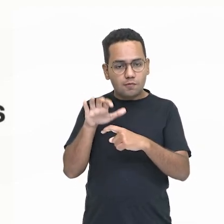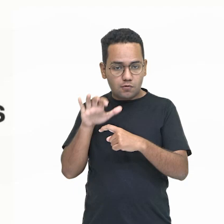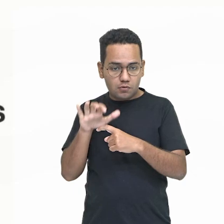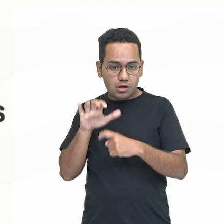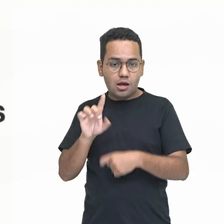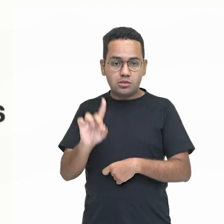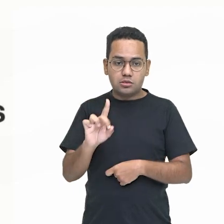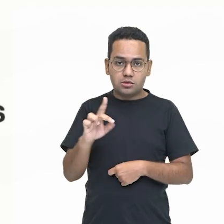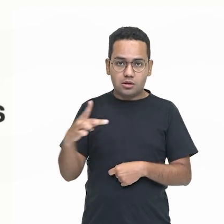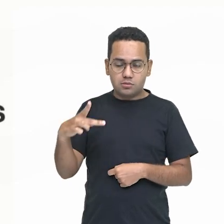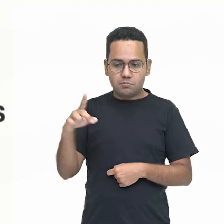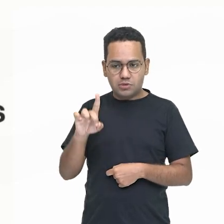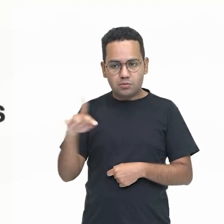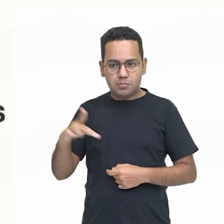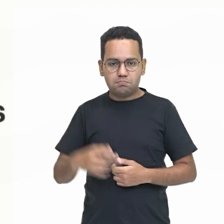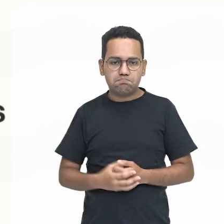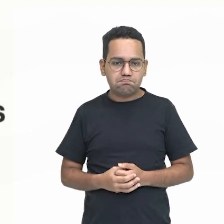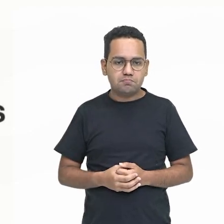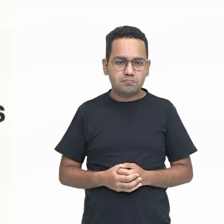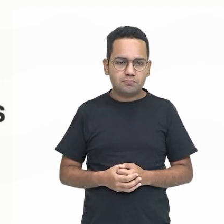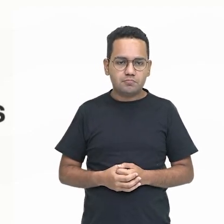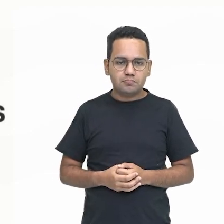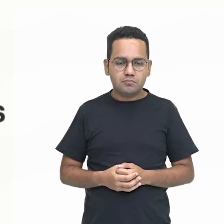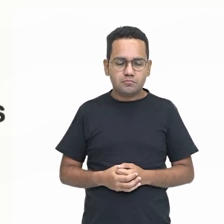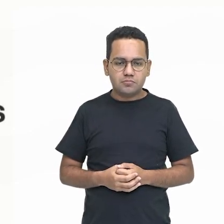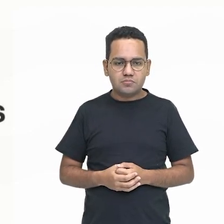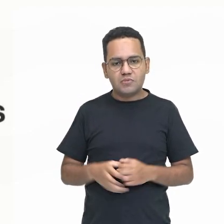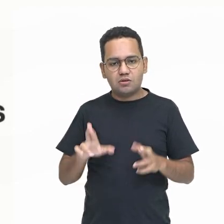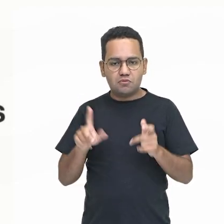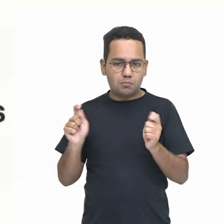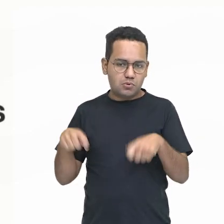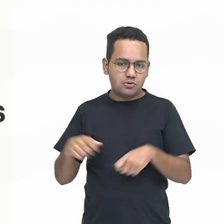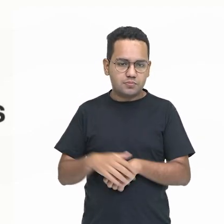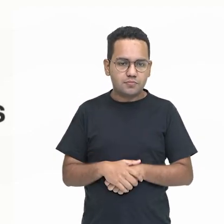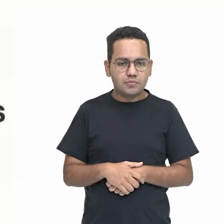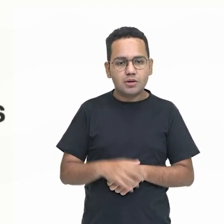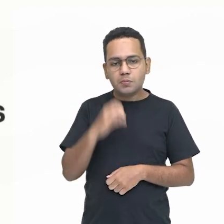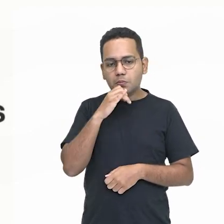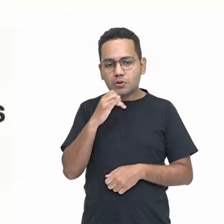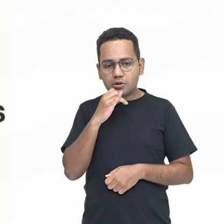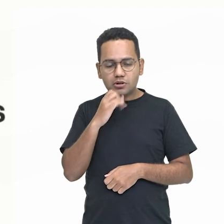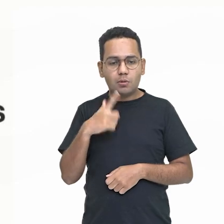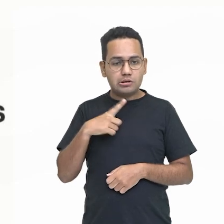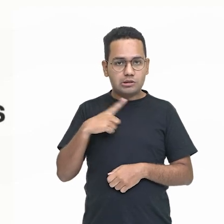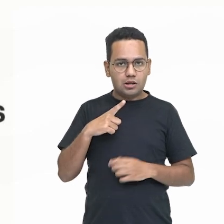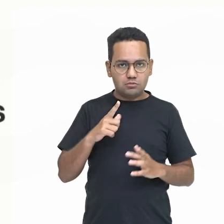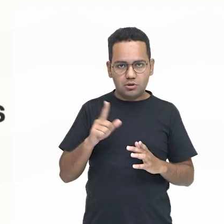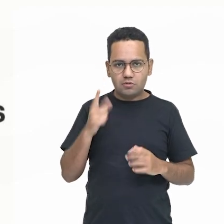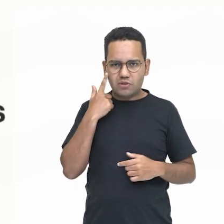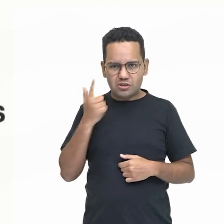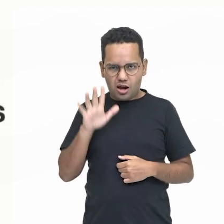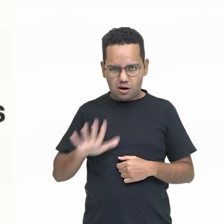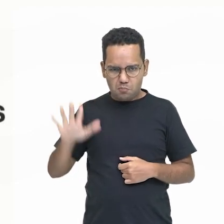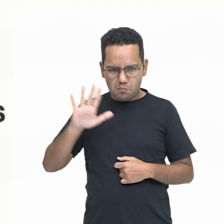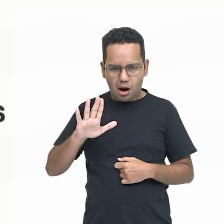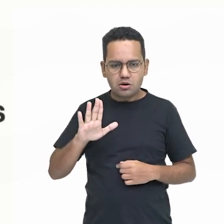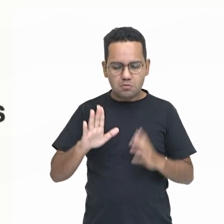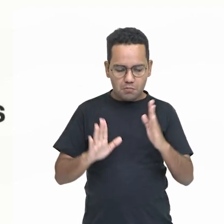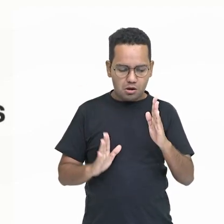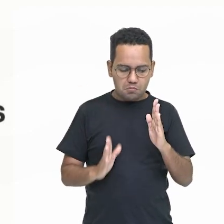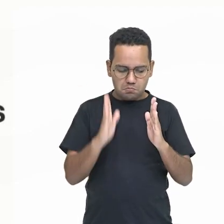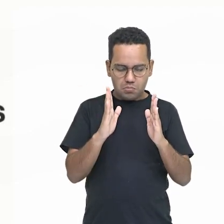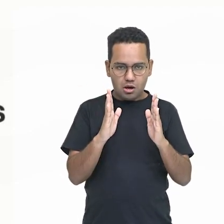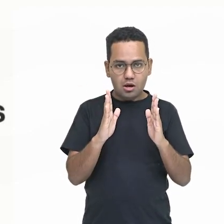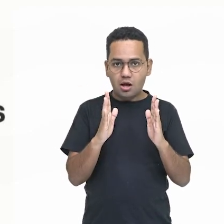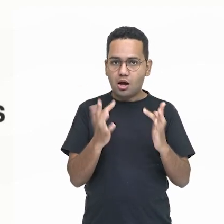Os capacitores são representados por duas barras paralelas de mesmo tamanho. São